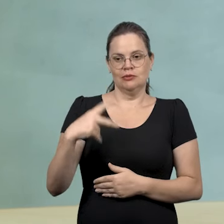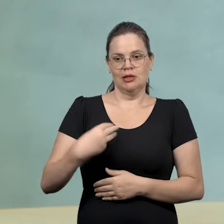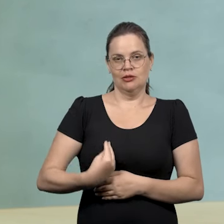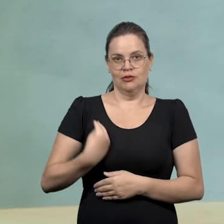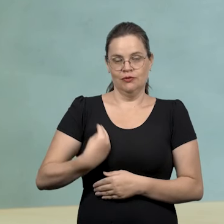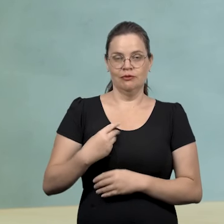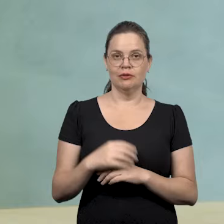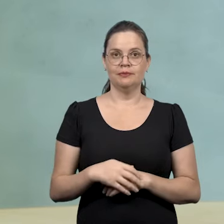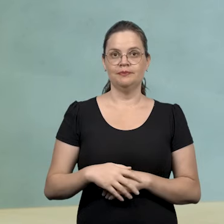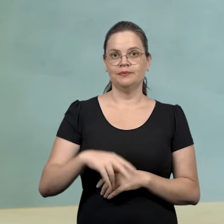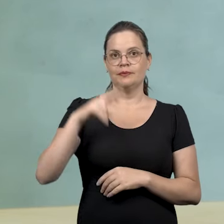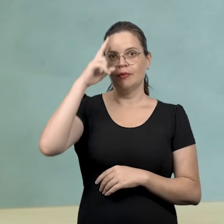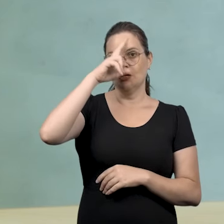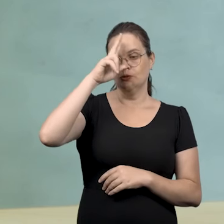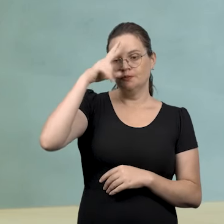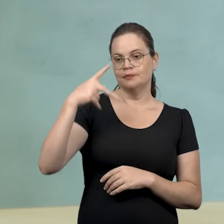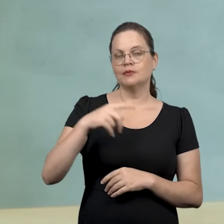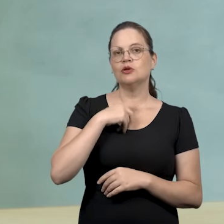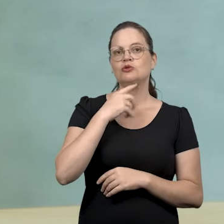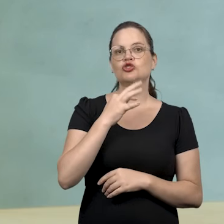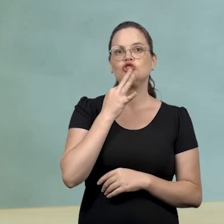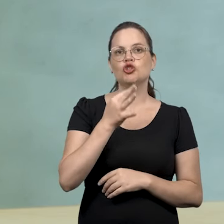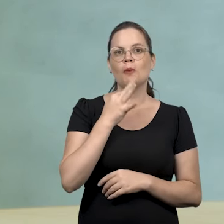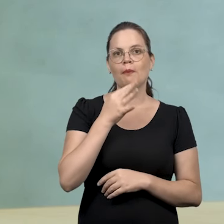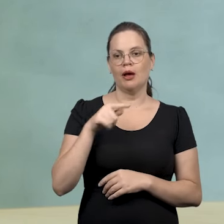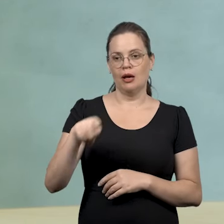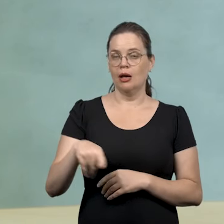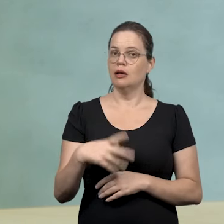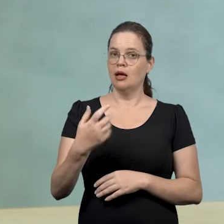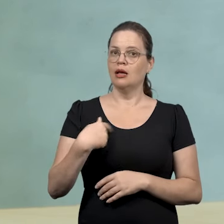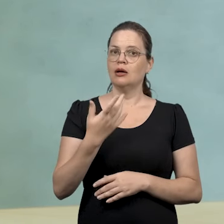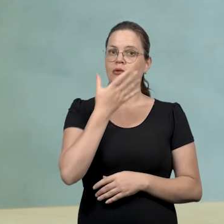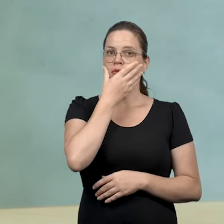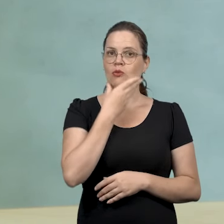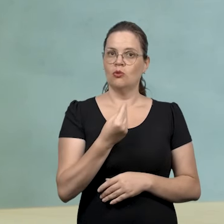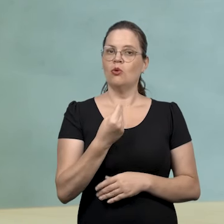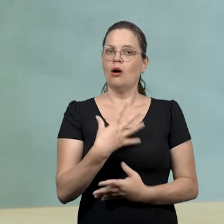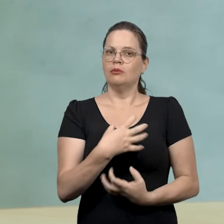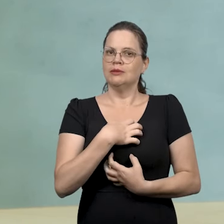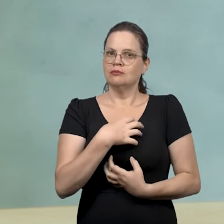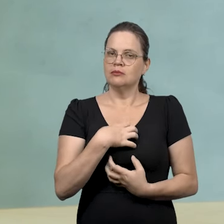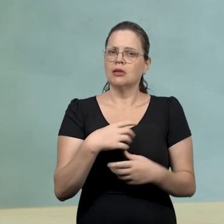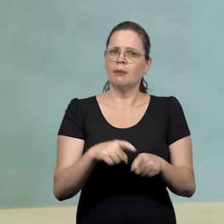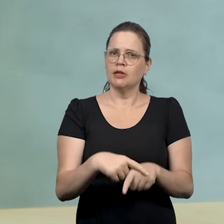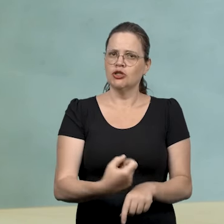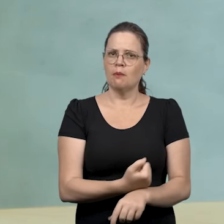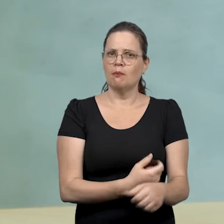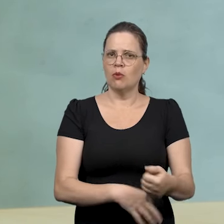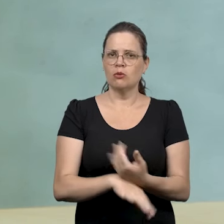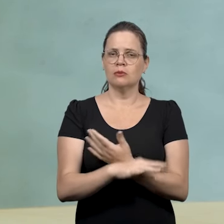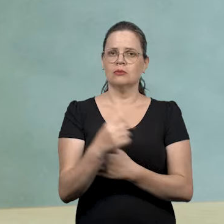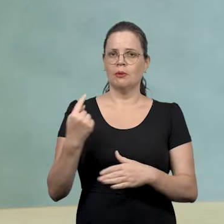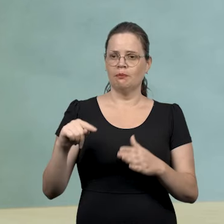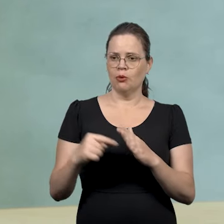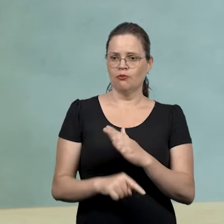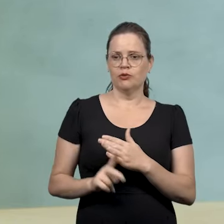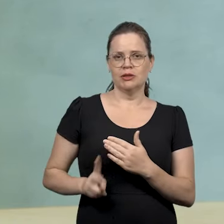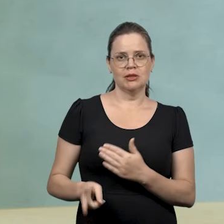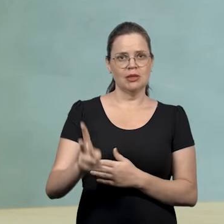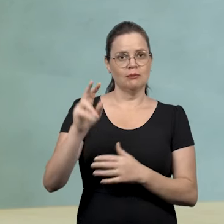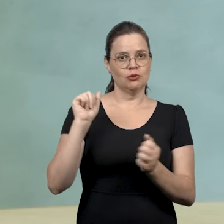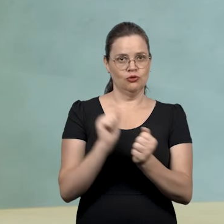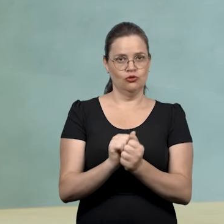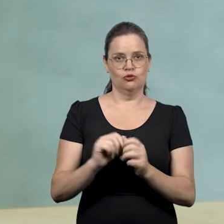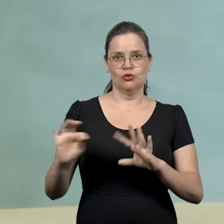Toda a história de Tomé nos mostra que Tomé era um homem sensível, emotivo e profundo e constante naquilo que